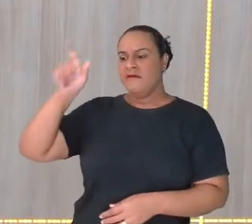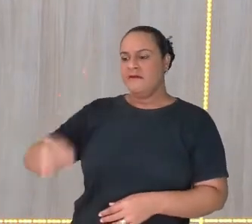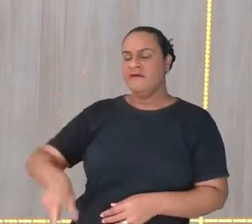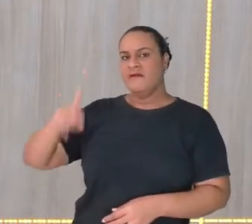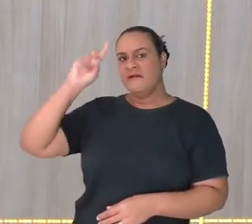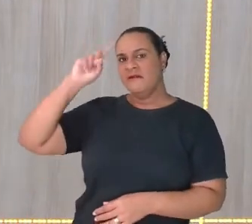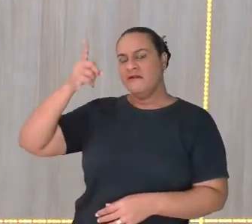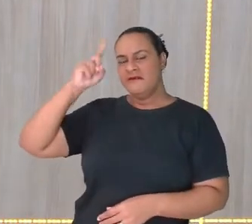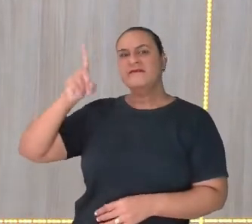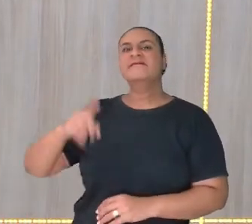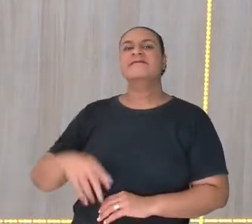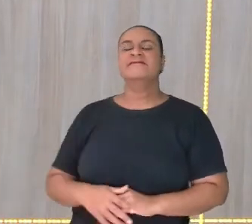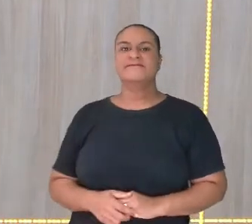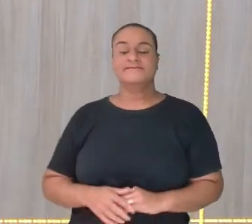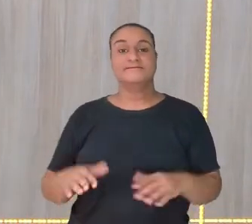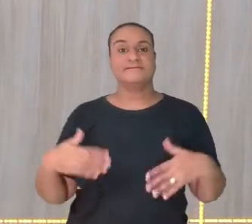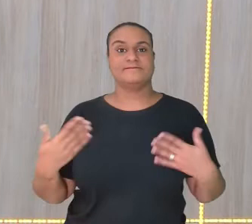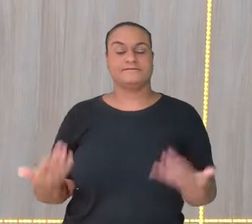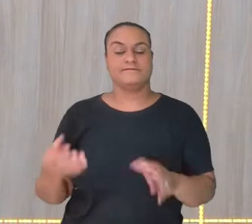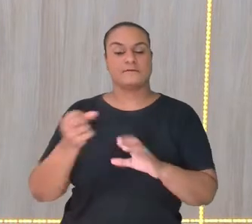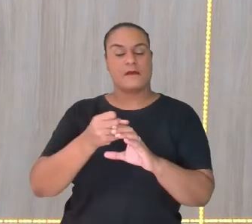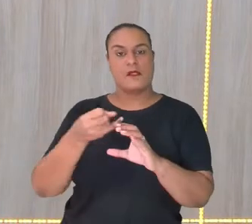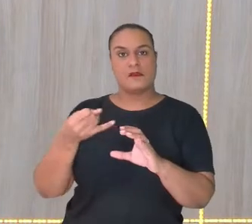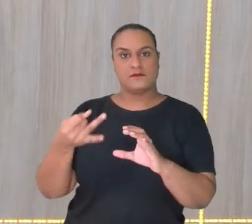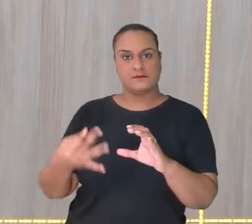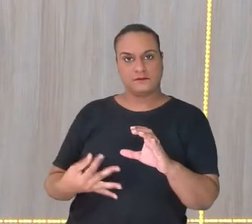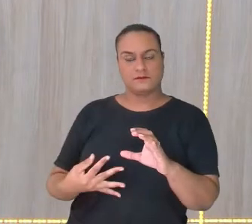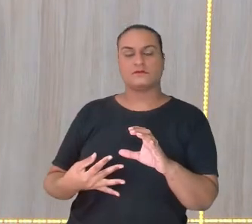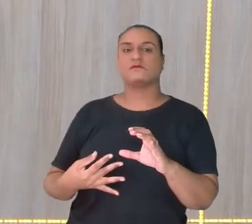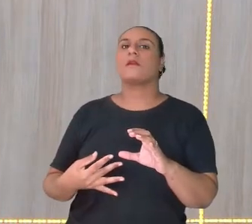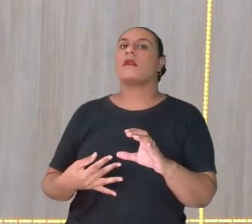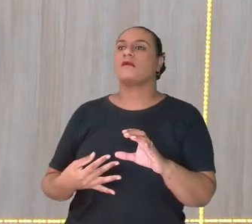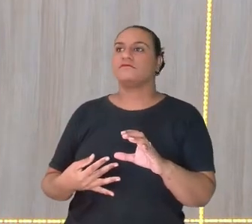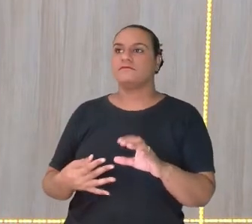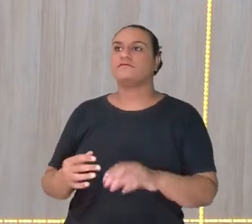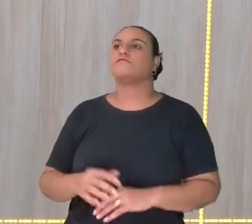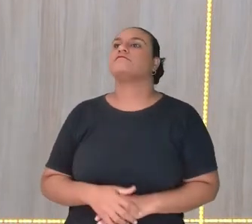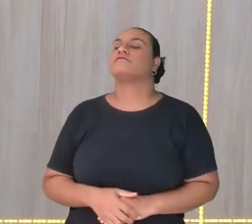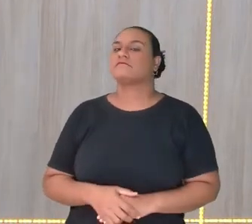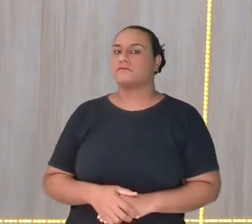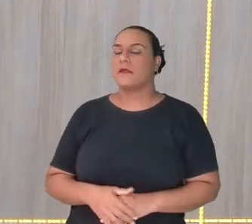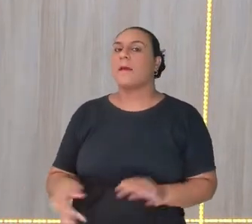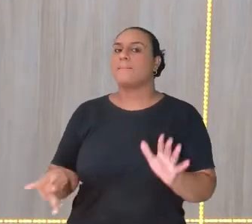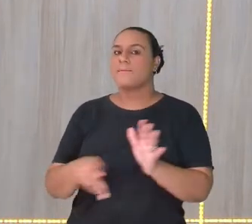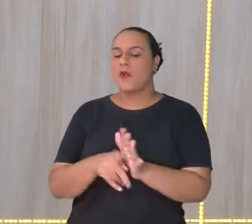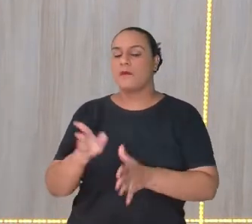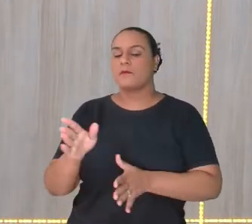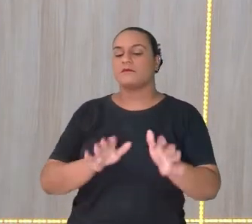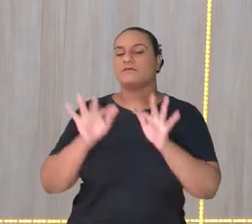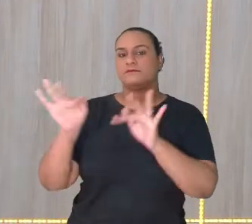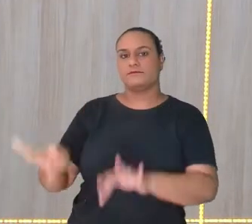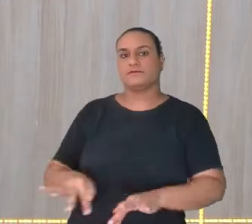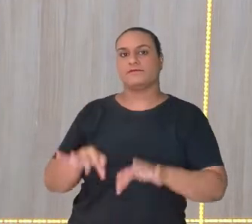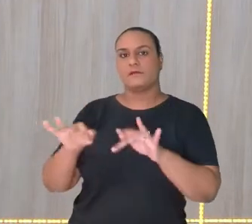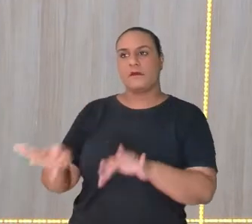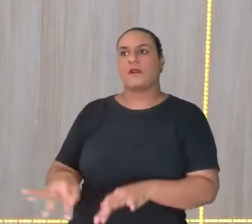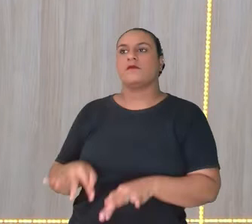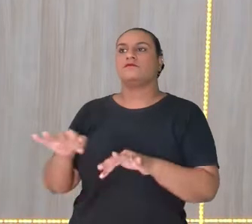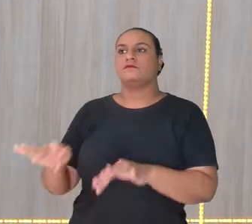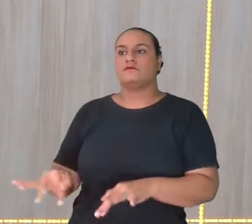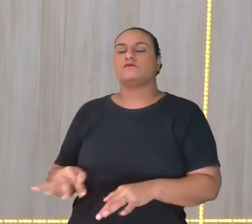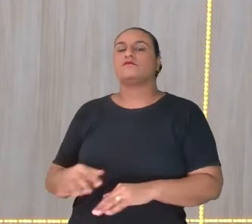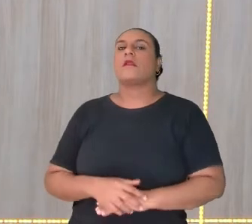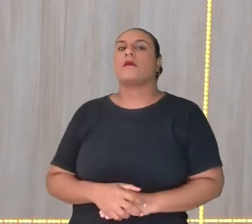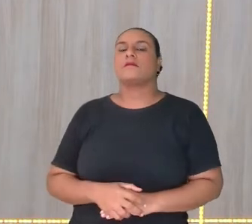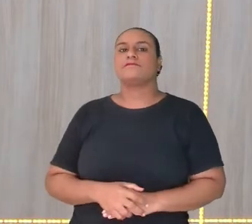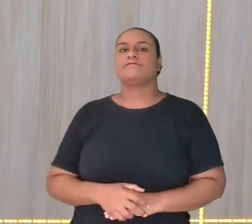ele prestou juramento. Então, essa característica vai ser trazida aqui para o feudalismo, né? Essa questão dos laços de